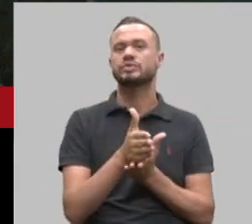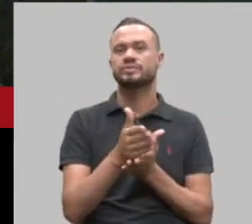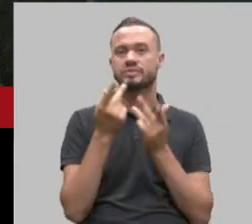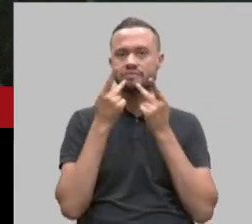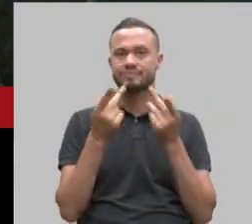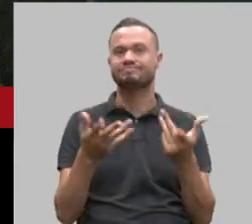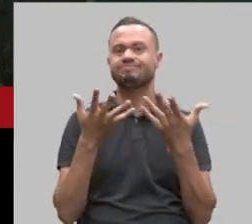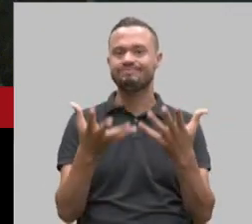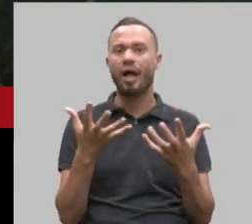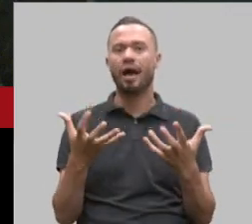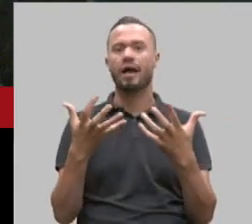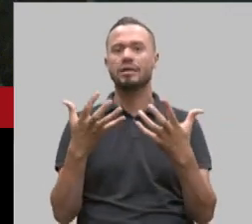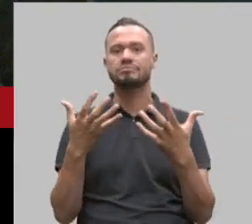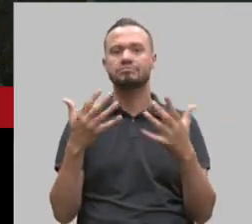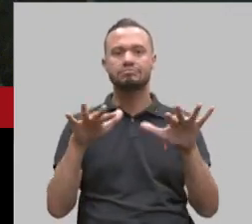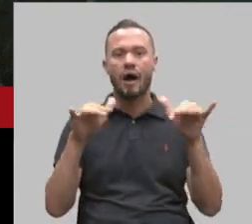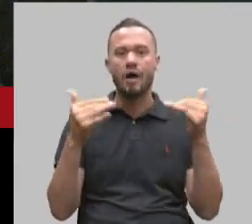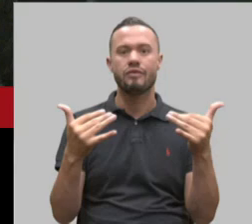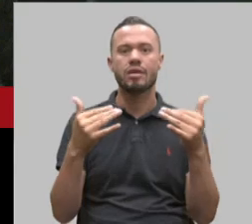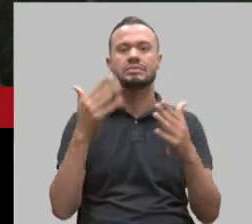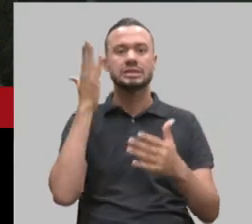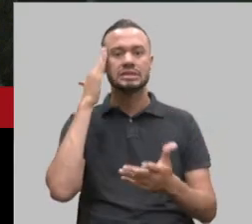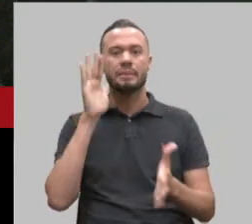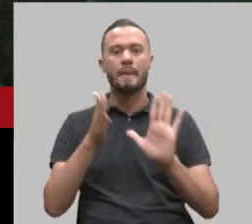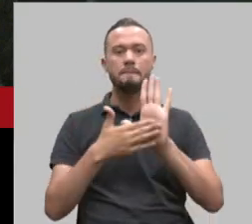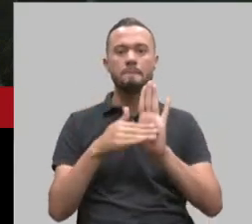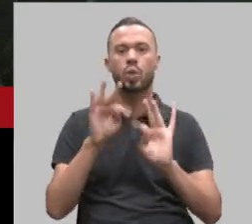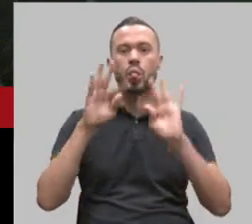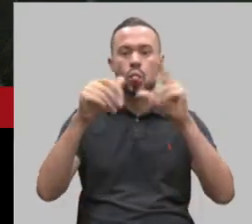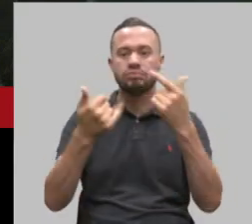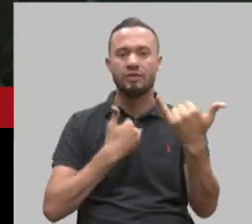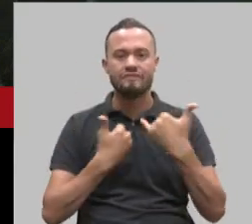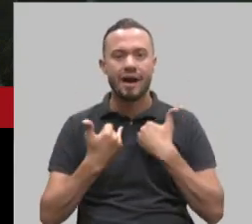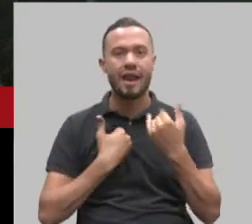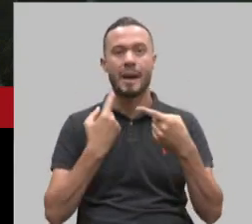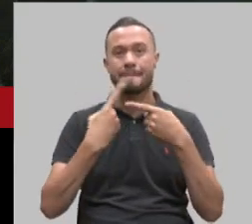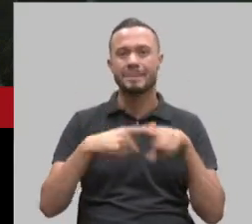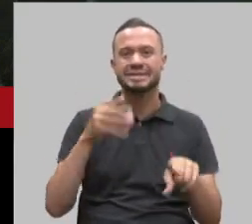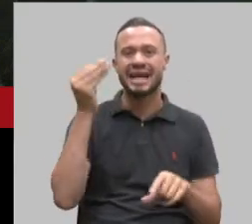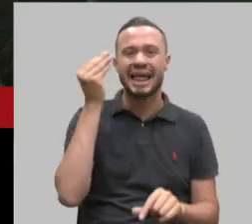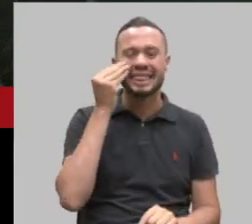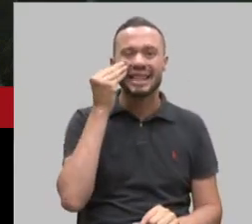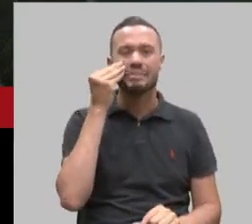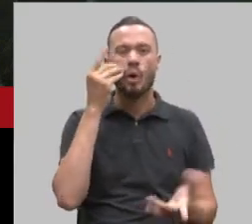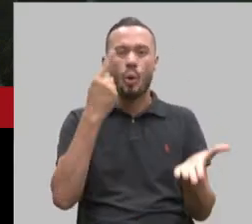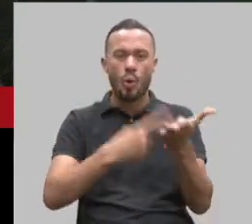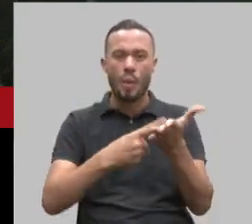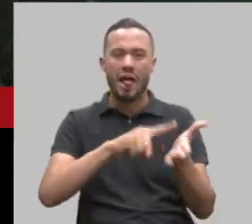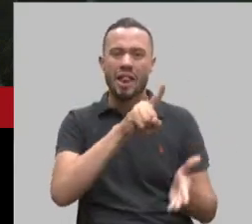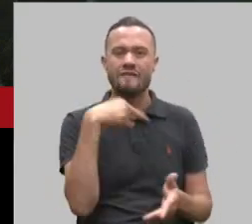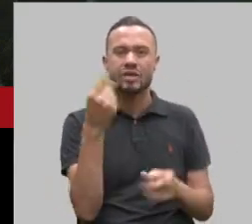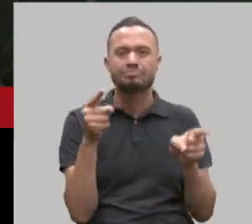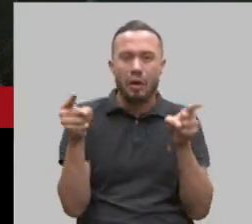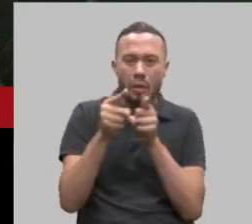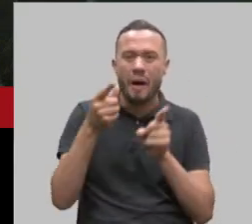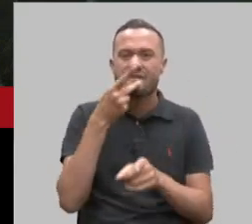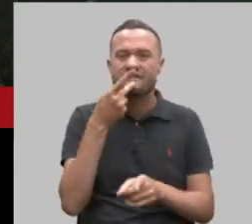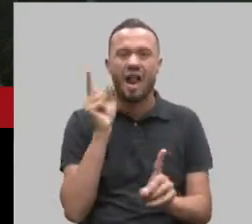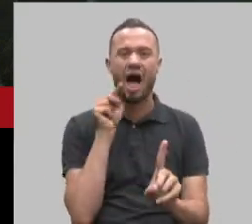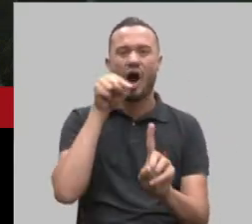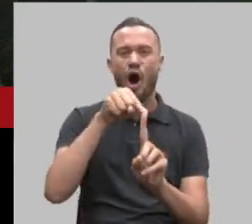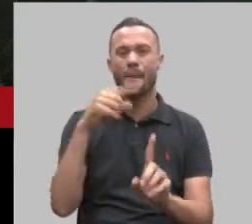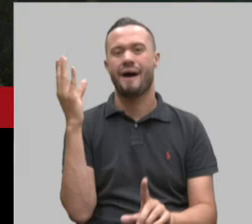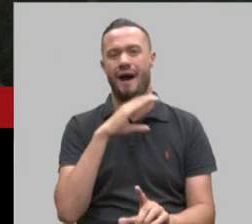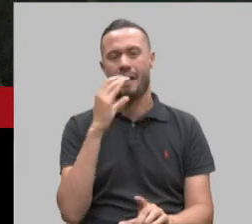ouvir todos e Queremos queremos que todos falem só que tentem articular entre si para poder resumir mais e ser mais objetivo no que vocês vão